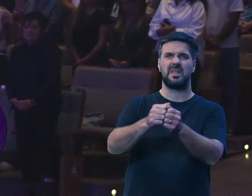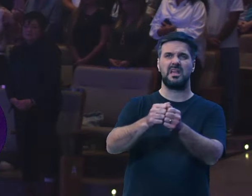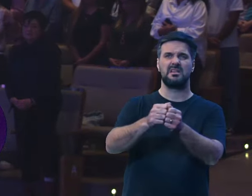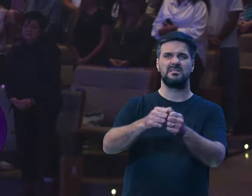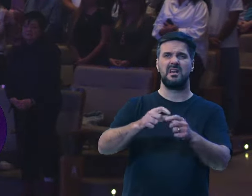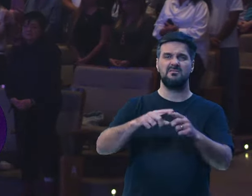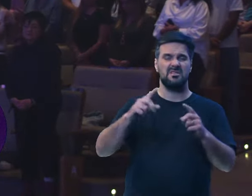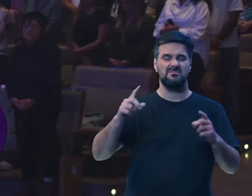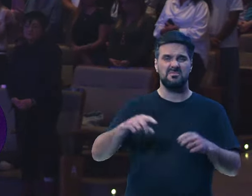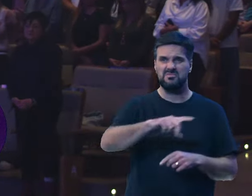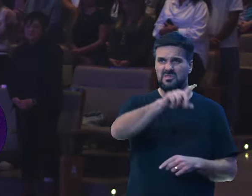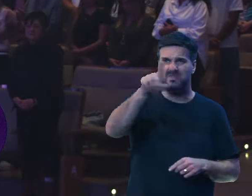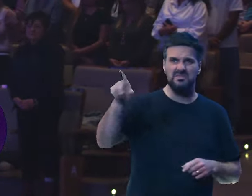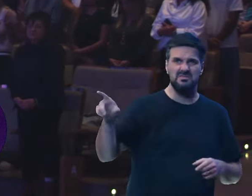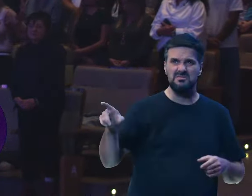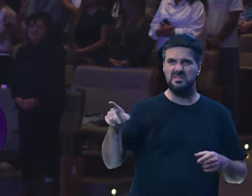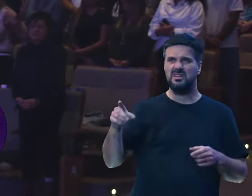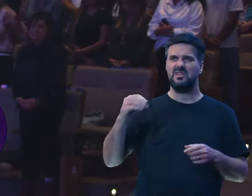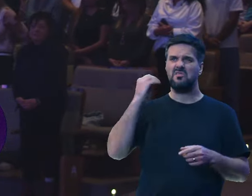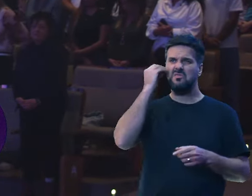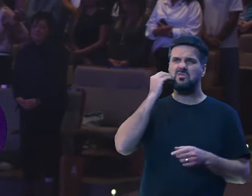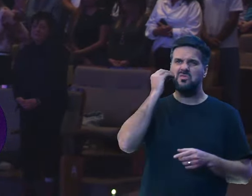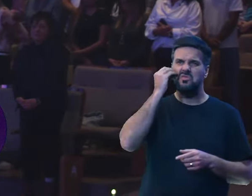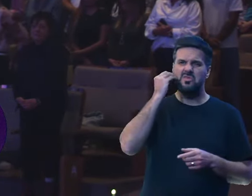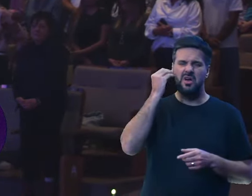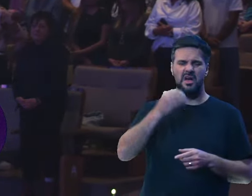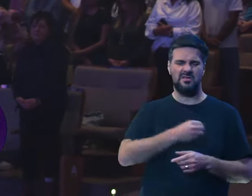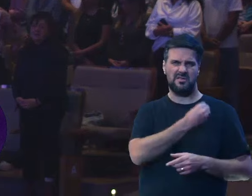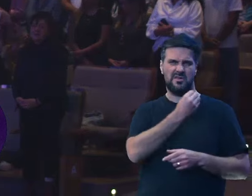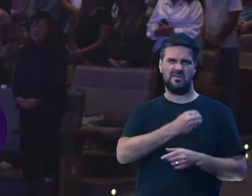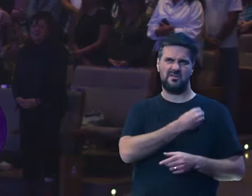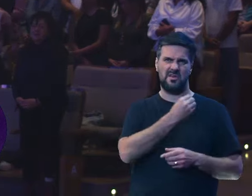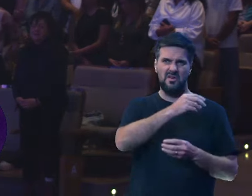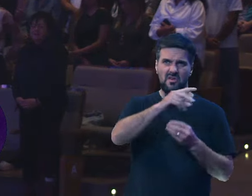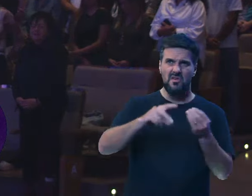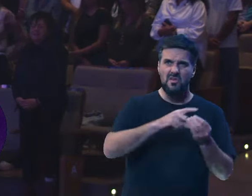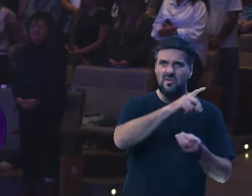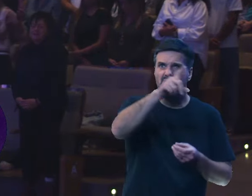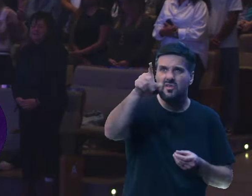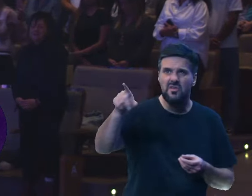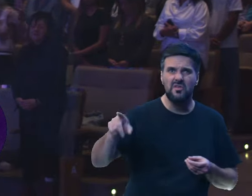o que é viver essa vida que eu estou falando aqui, que as pessoas ao nosso redor estão vivendo.